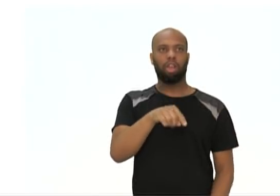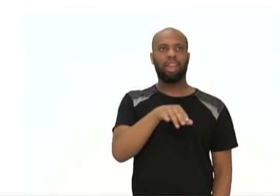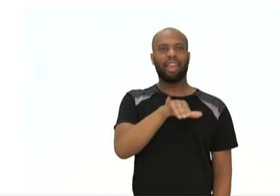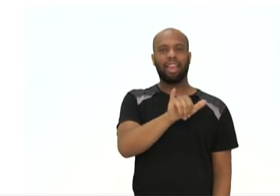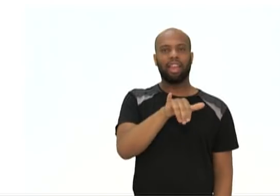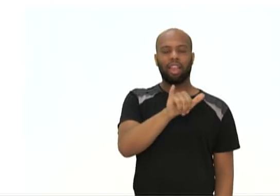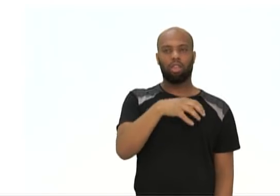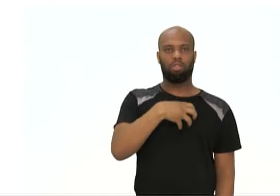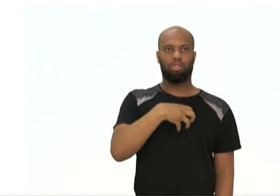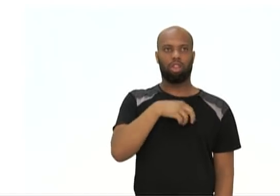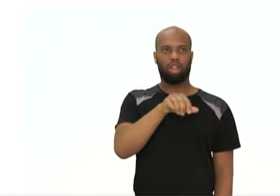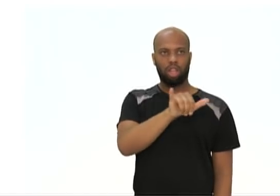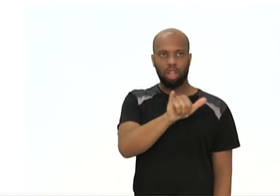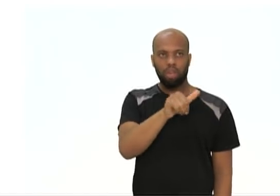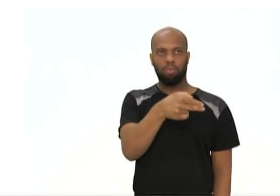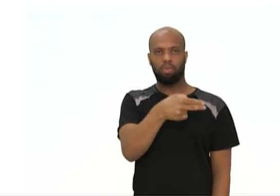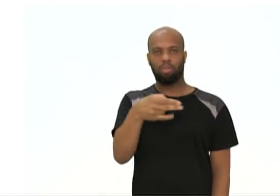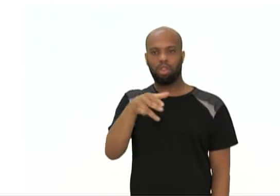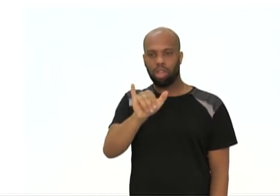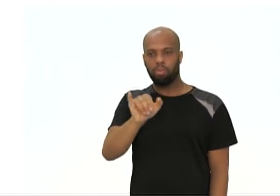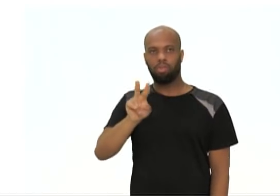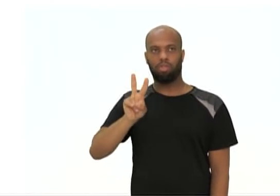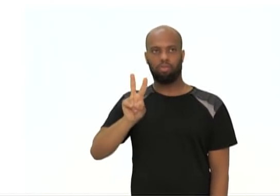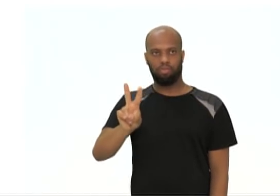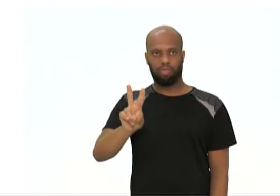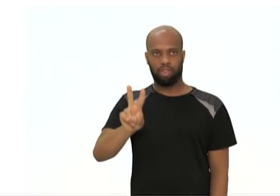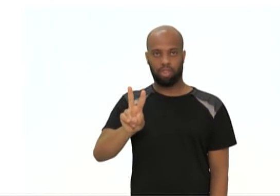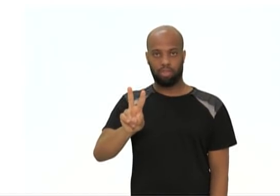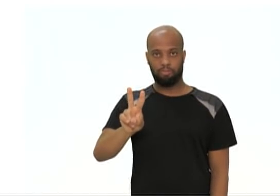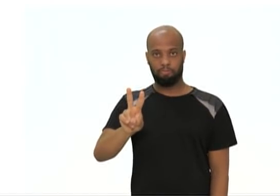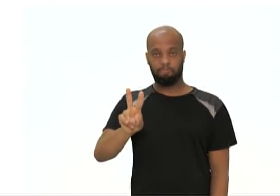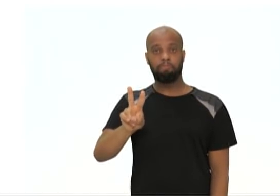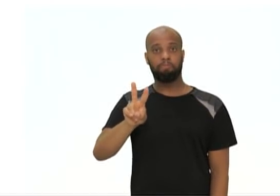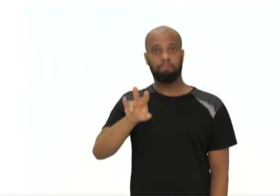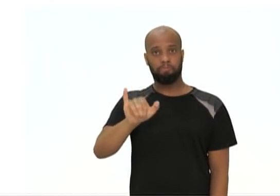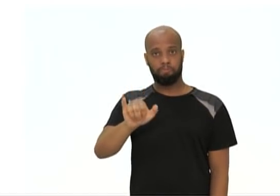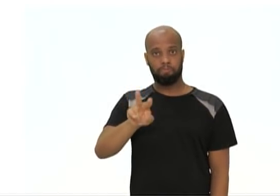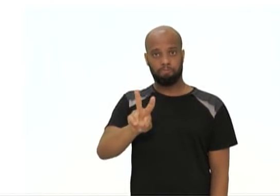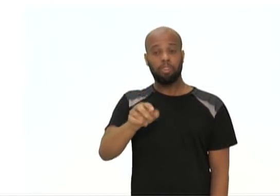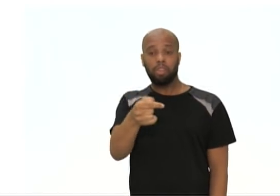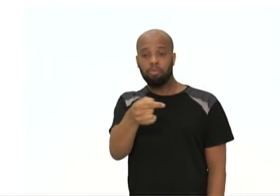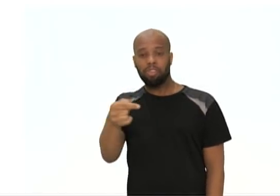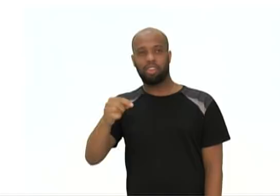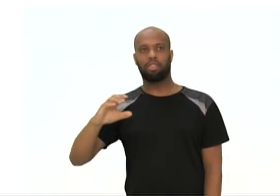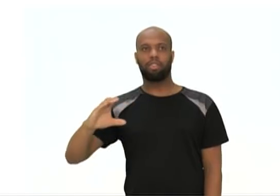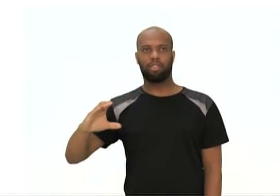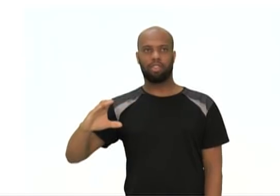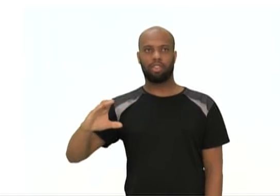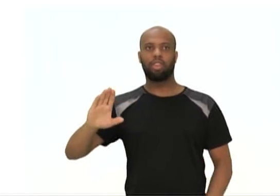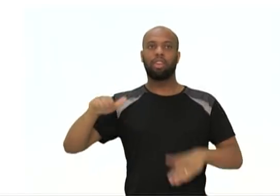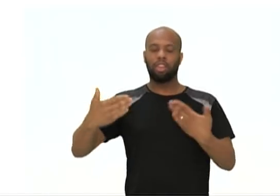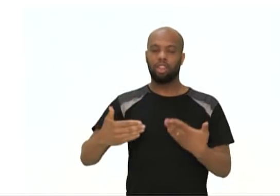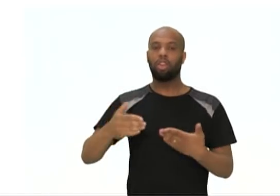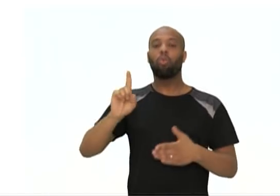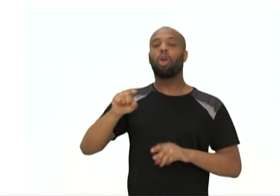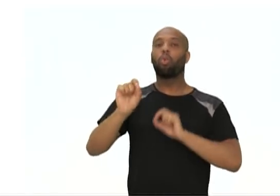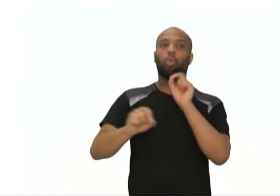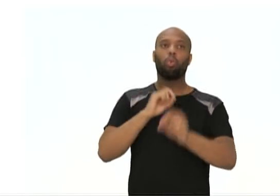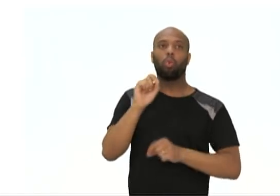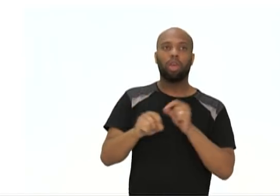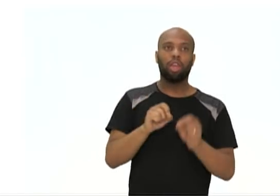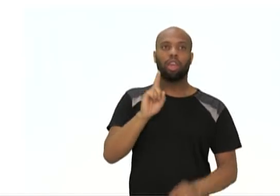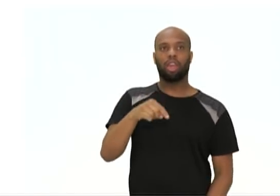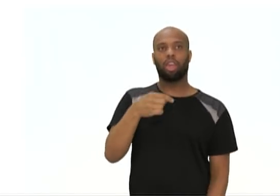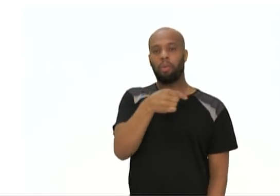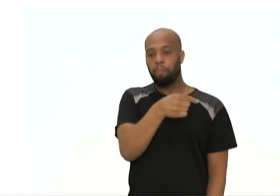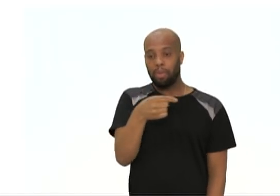ter o formato y igual a y do vértice menos o c. Então, y do vértice